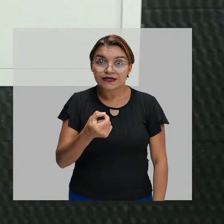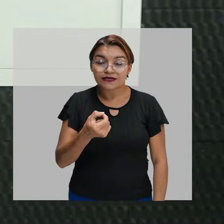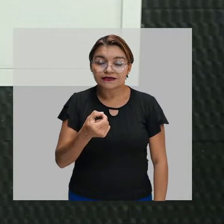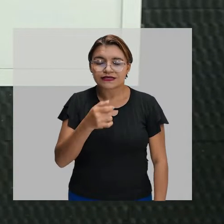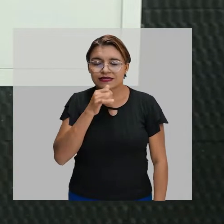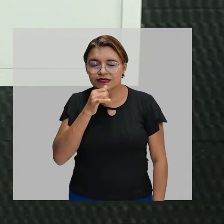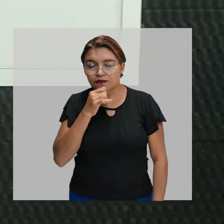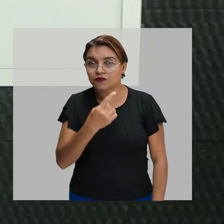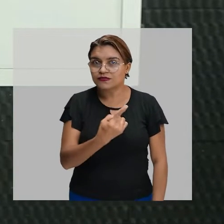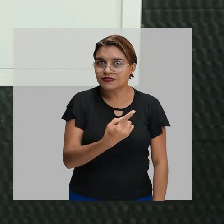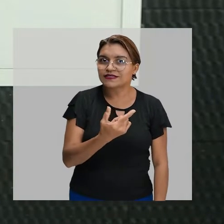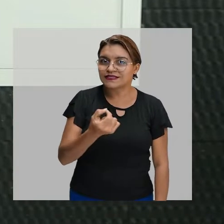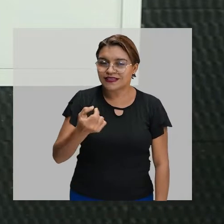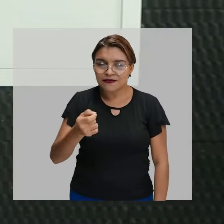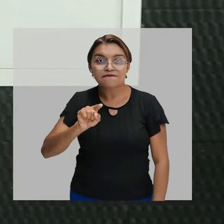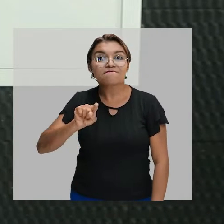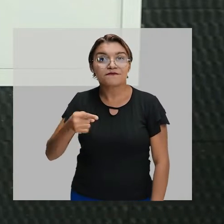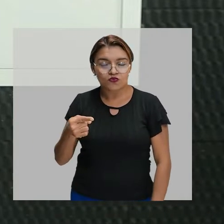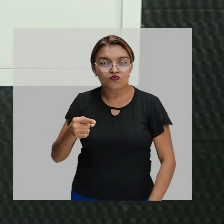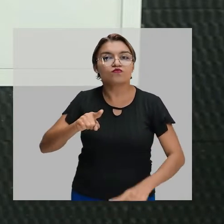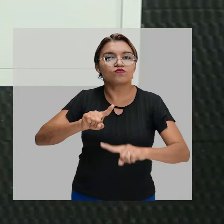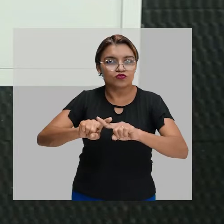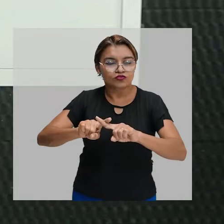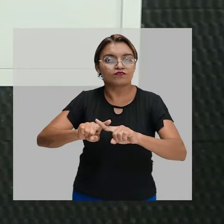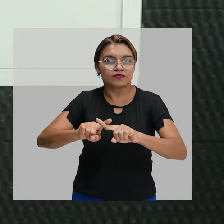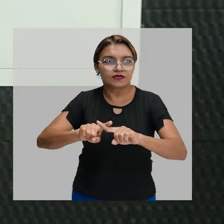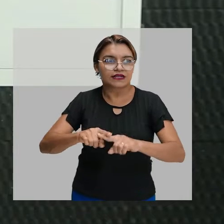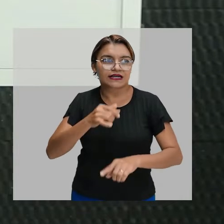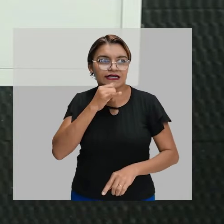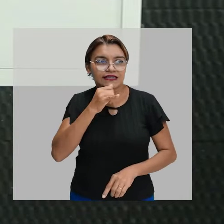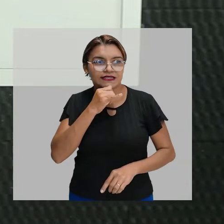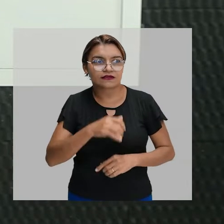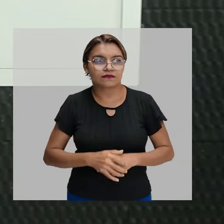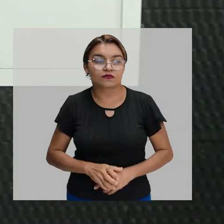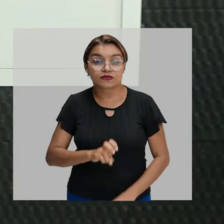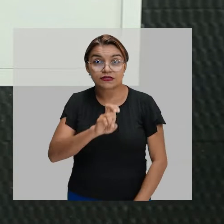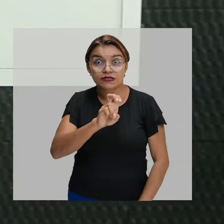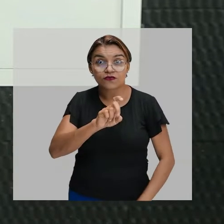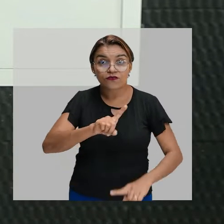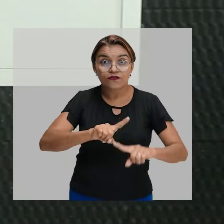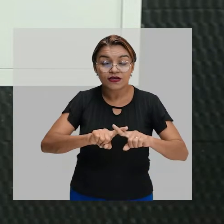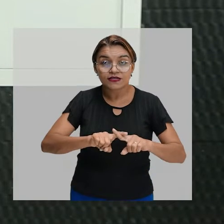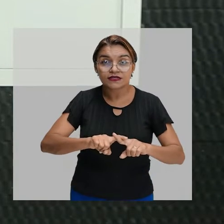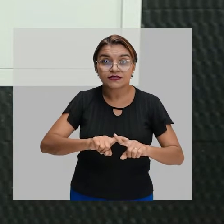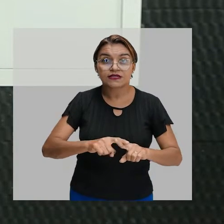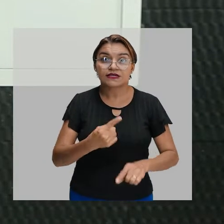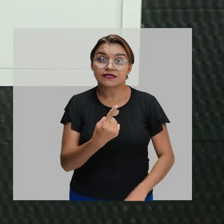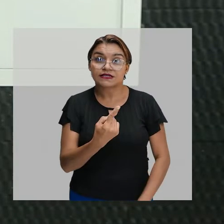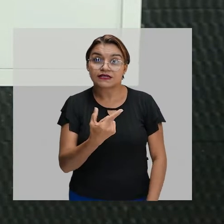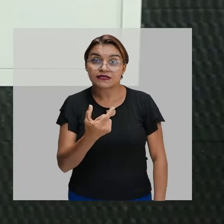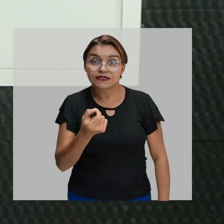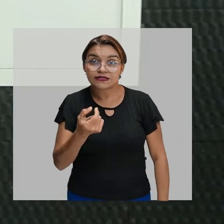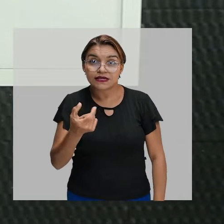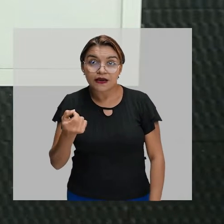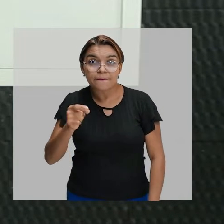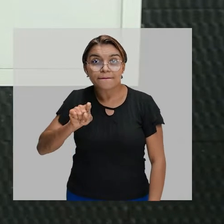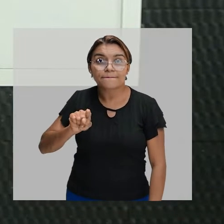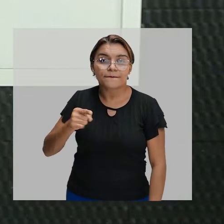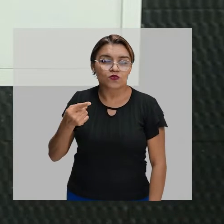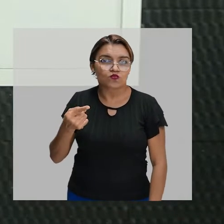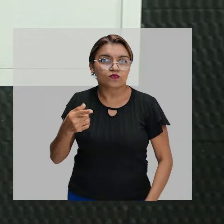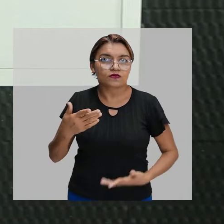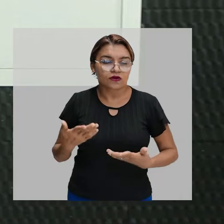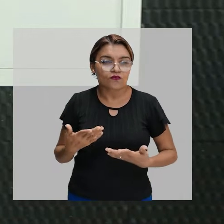pega esse 25 e Vai Multiplicar ele por 100.000 eu estou se 25